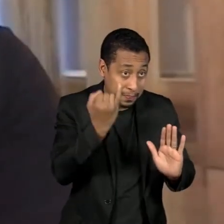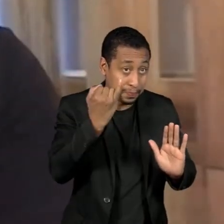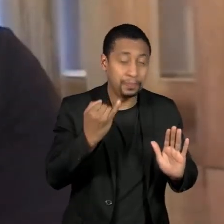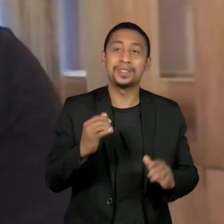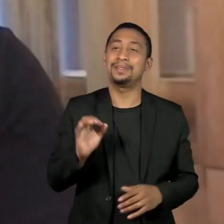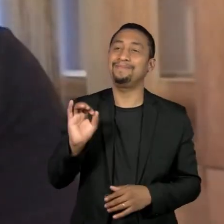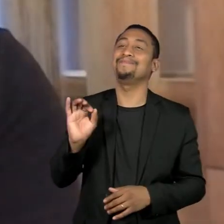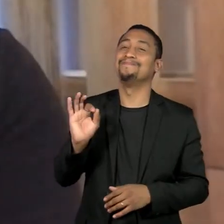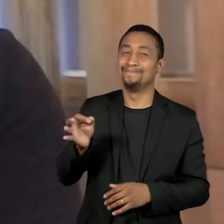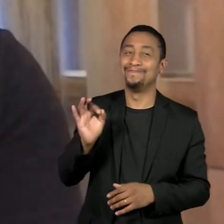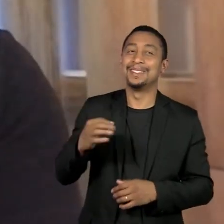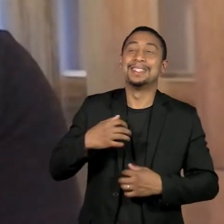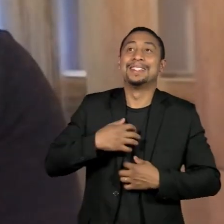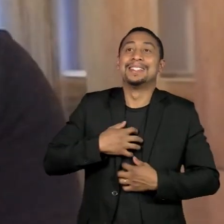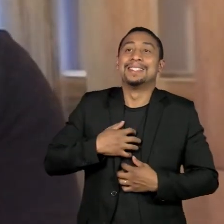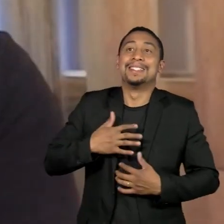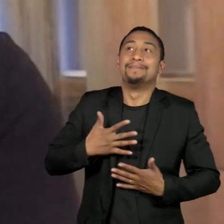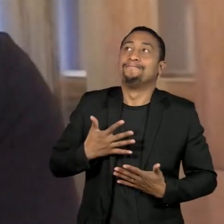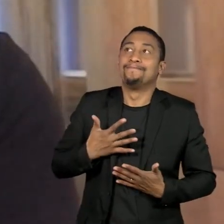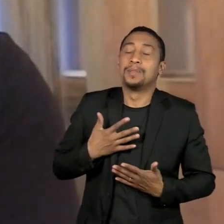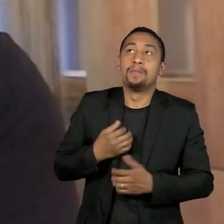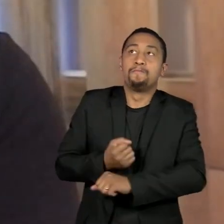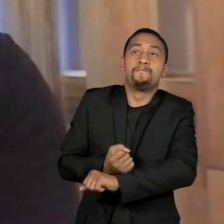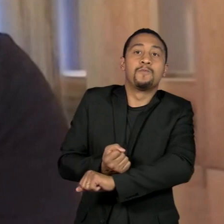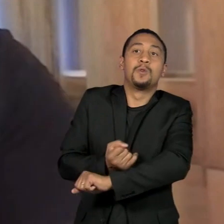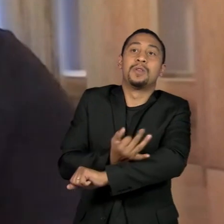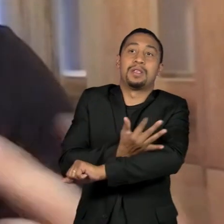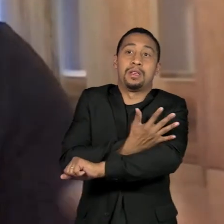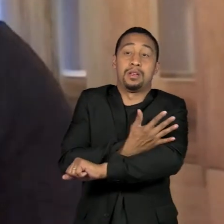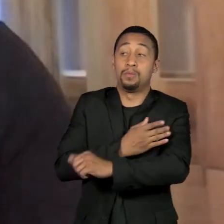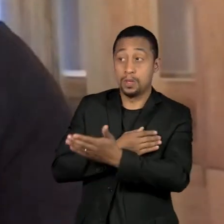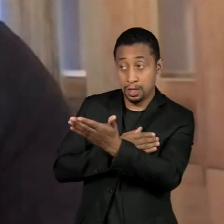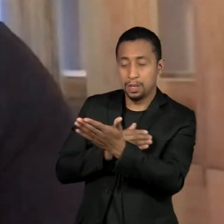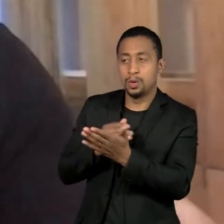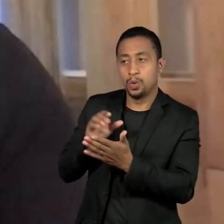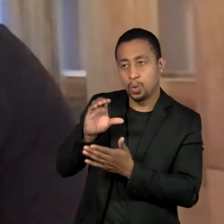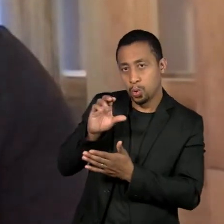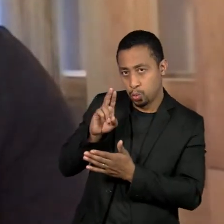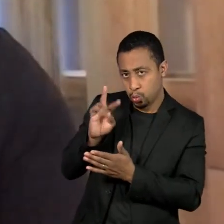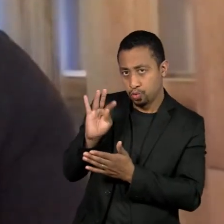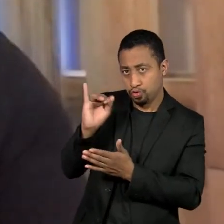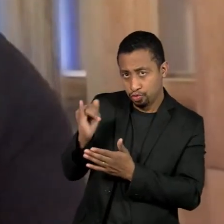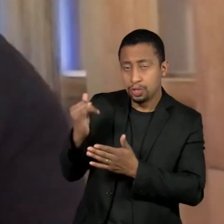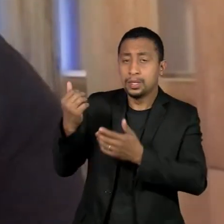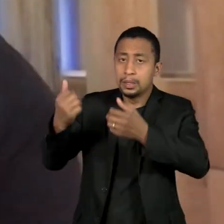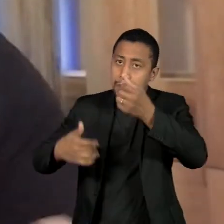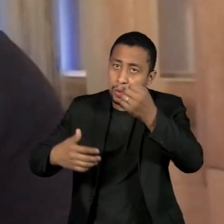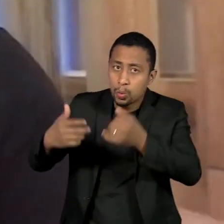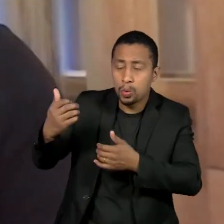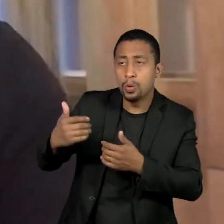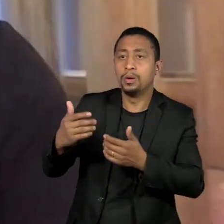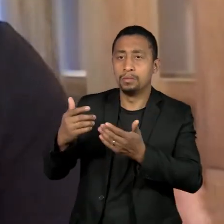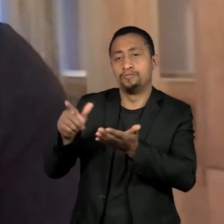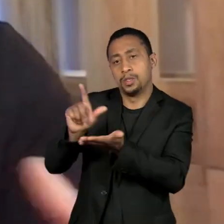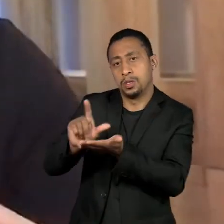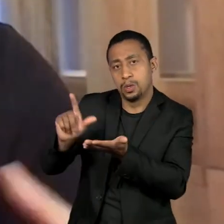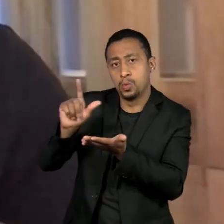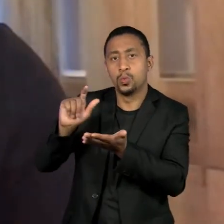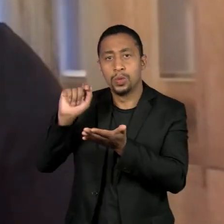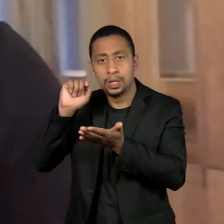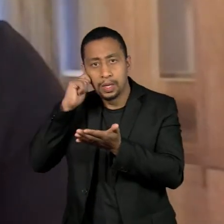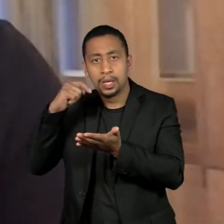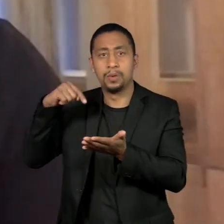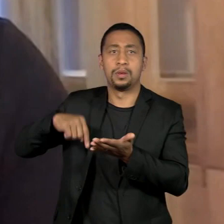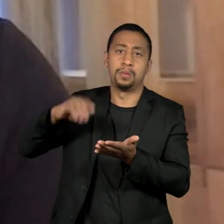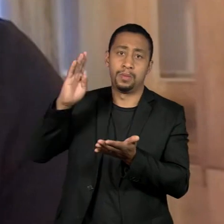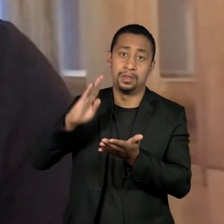emocionado até com a fala do Cuti sobre o quanto a literatura negra não é apenas sobre o negro, mas é sobre o Brasil, porque